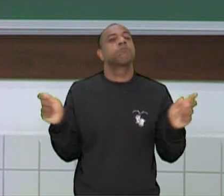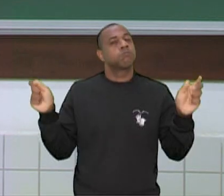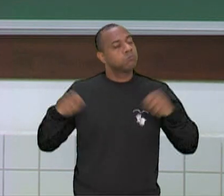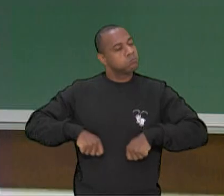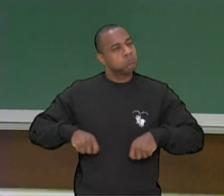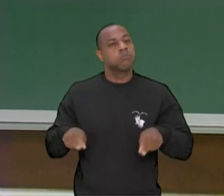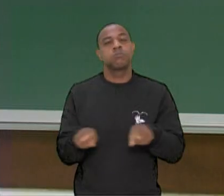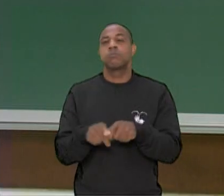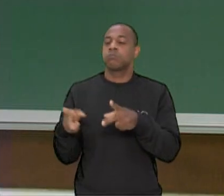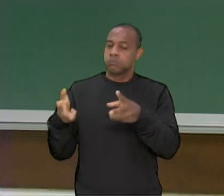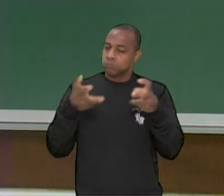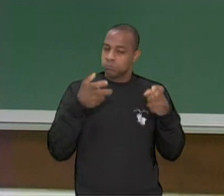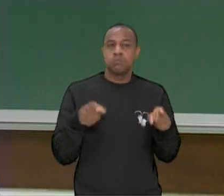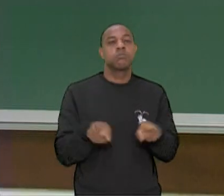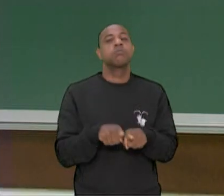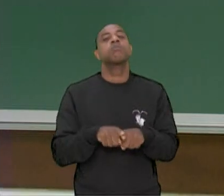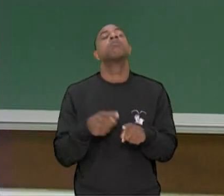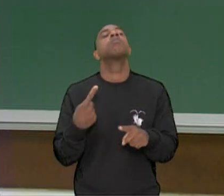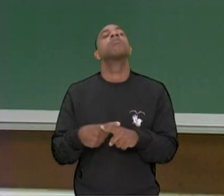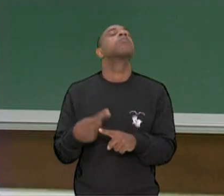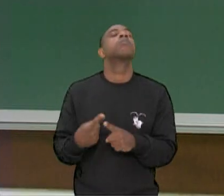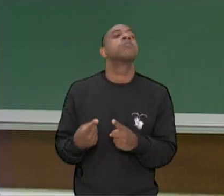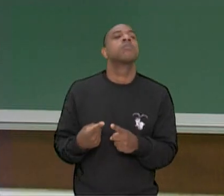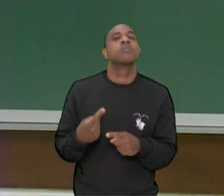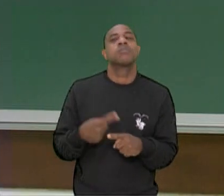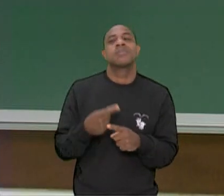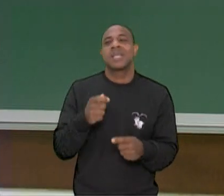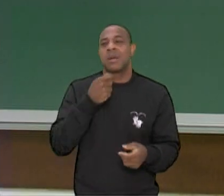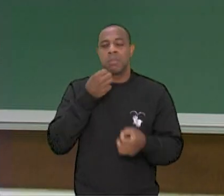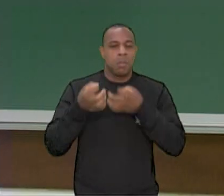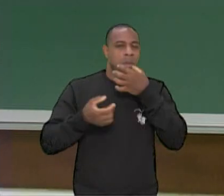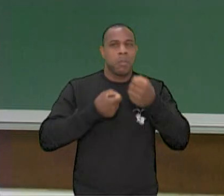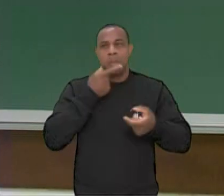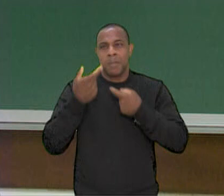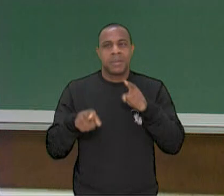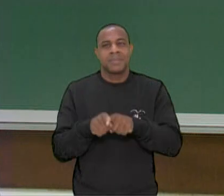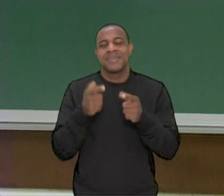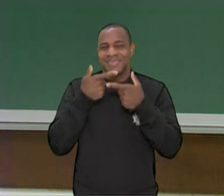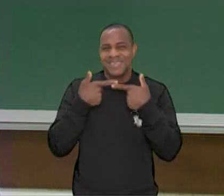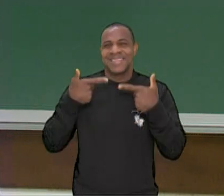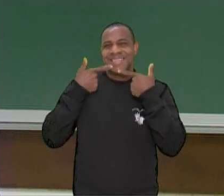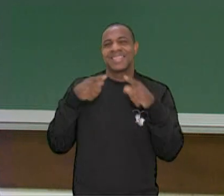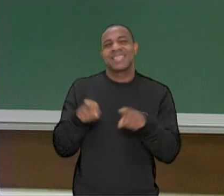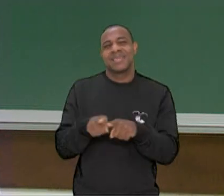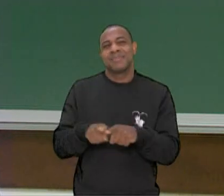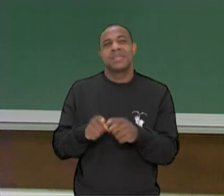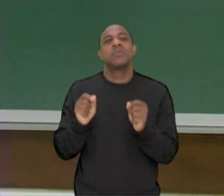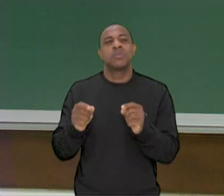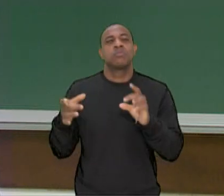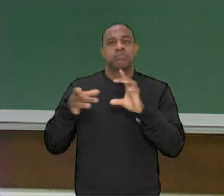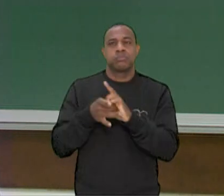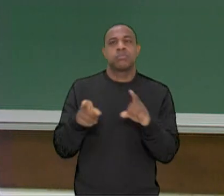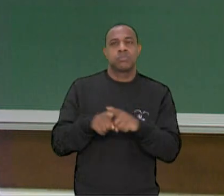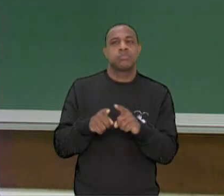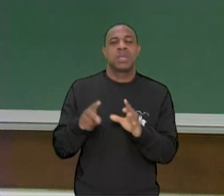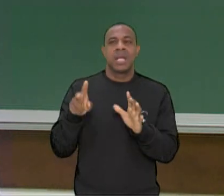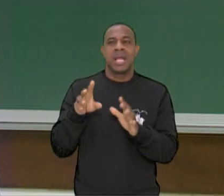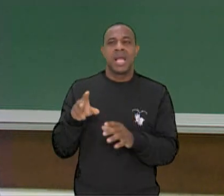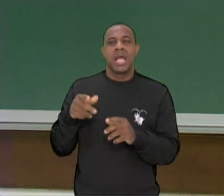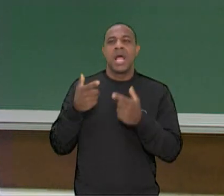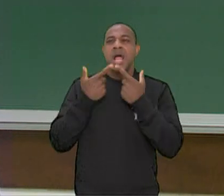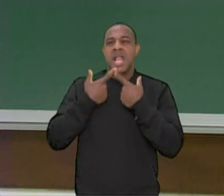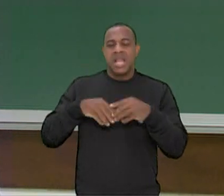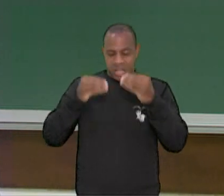um texto visual? Ao mesmo tempo em que ela critica, ela traz humor e ela é um vínculo ali entre a linguagem verbal e a